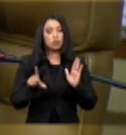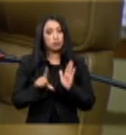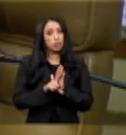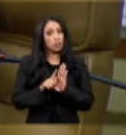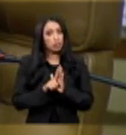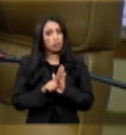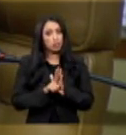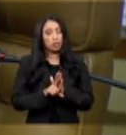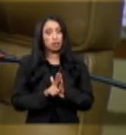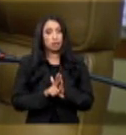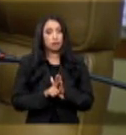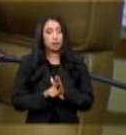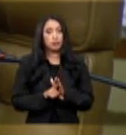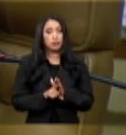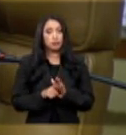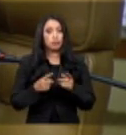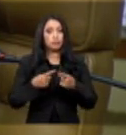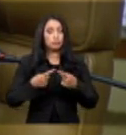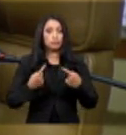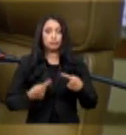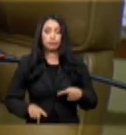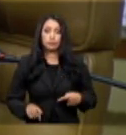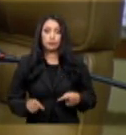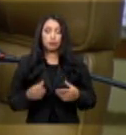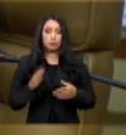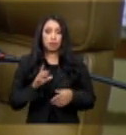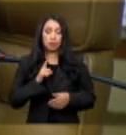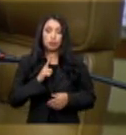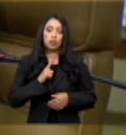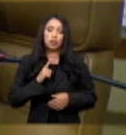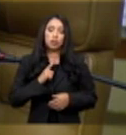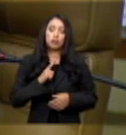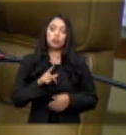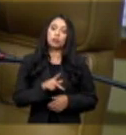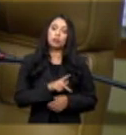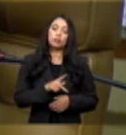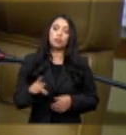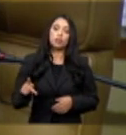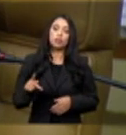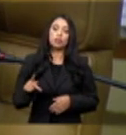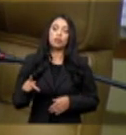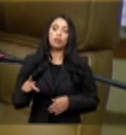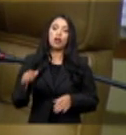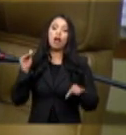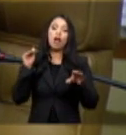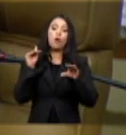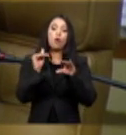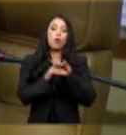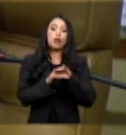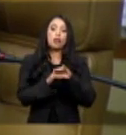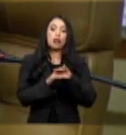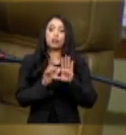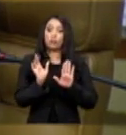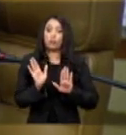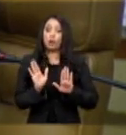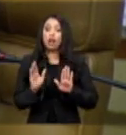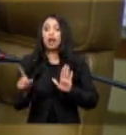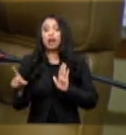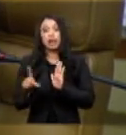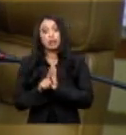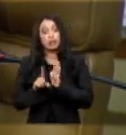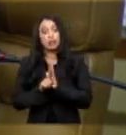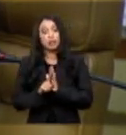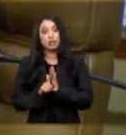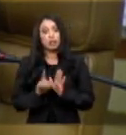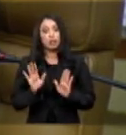3.448. Entretanto, pela ilegitimidade da parte, Vossa Excelência determinou o arquivamento. Por isso, a lei não está em questão. E eu digo